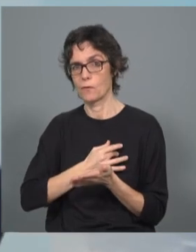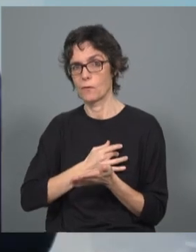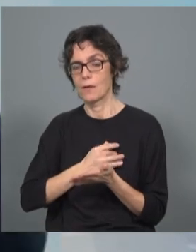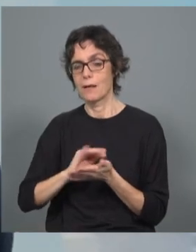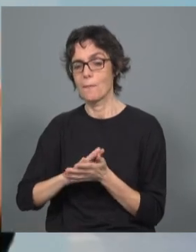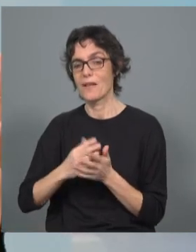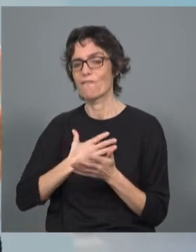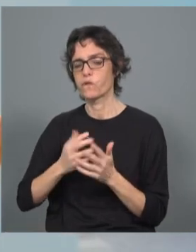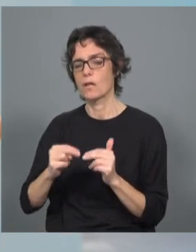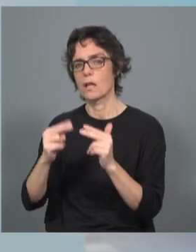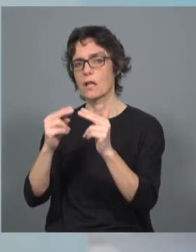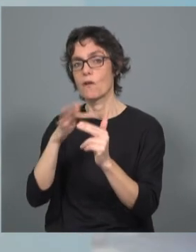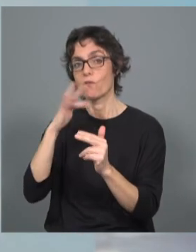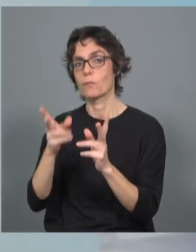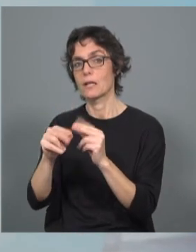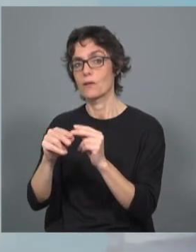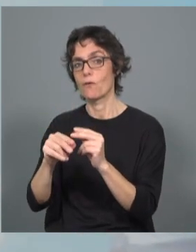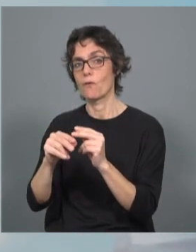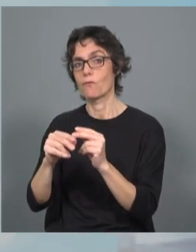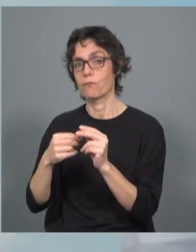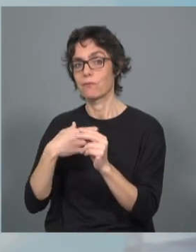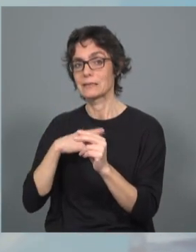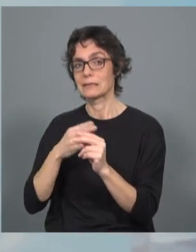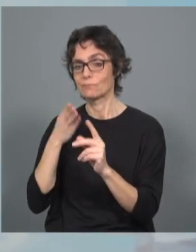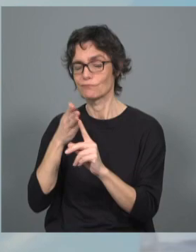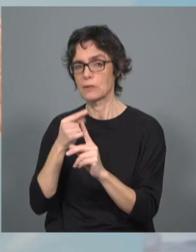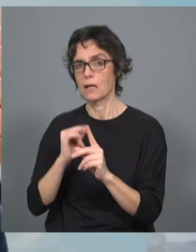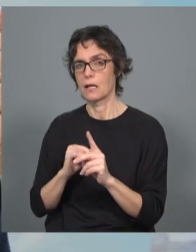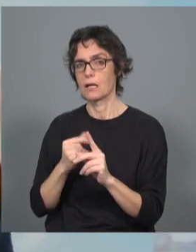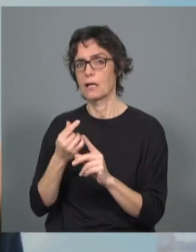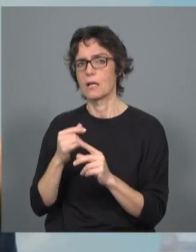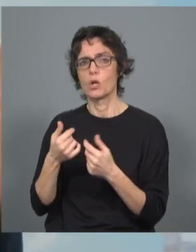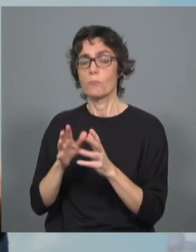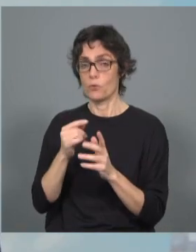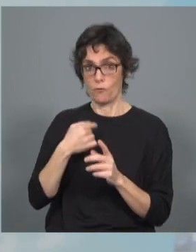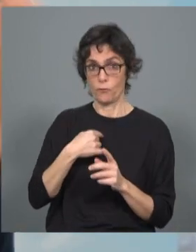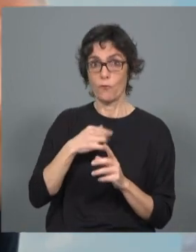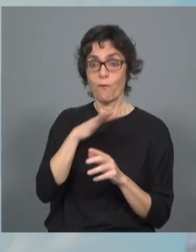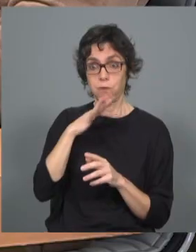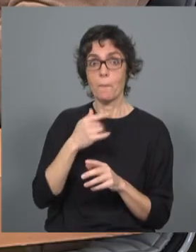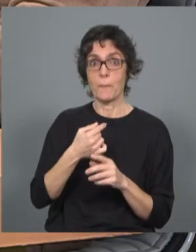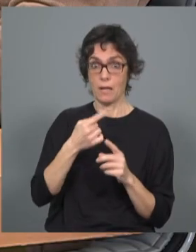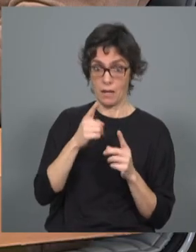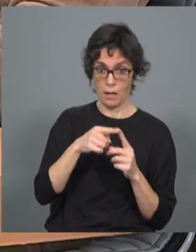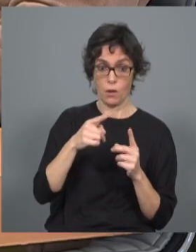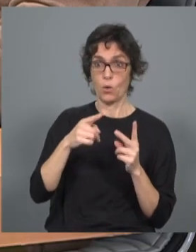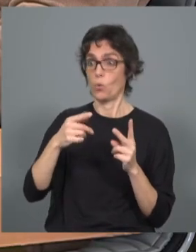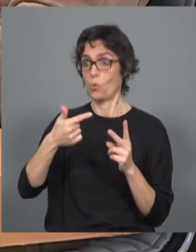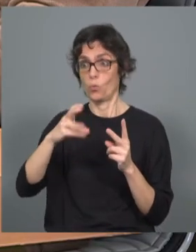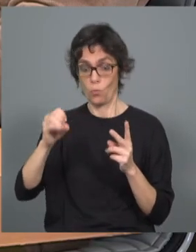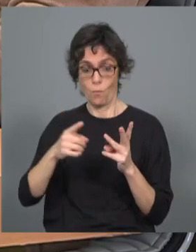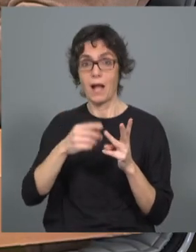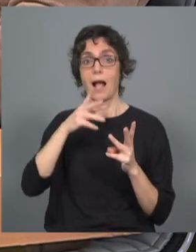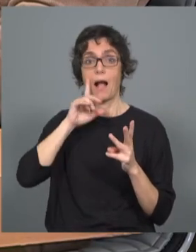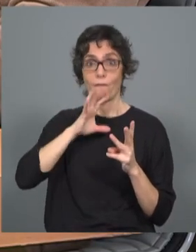família com tudo aquilo que ela trazia. E portanto não uma família de eu, Tomás e a Marta, mas eu uma família de Tomás, a Marta, a Chico e o António